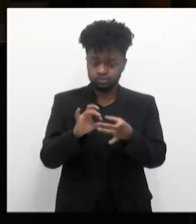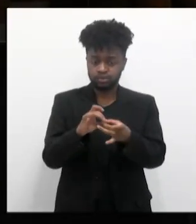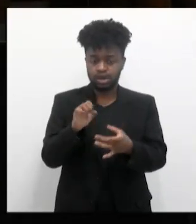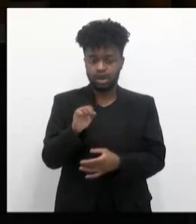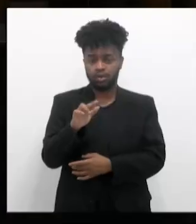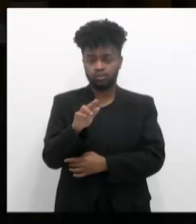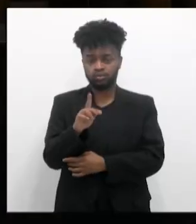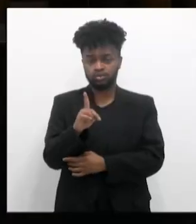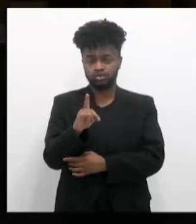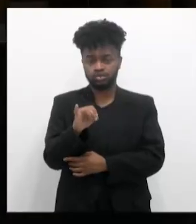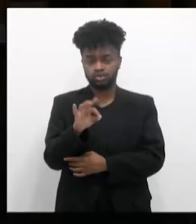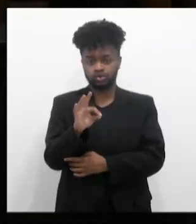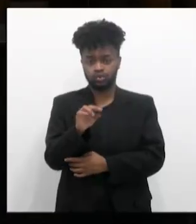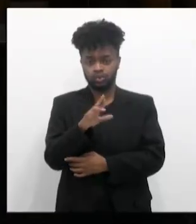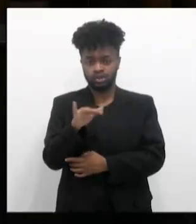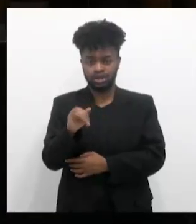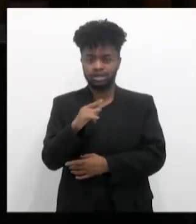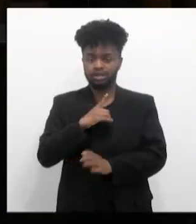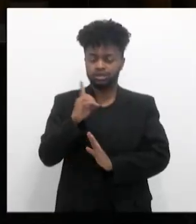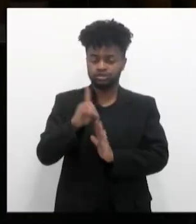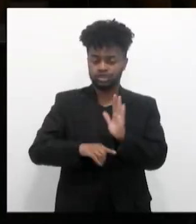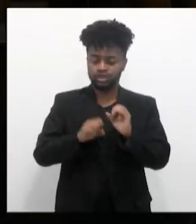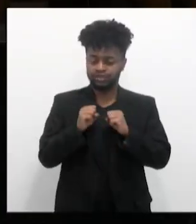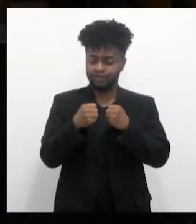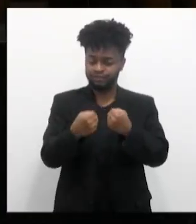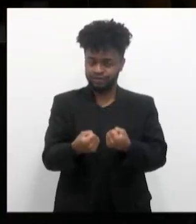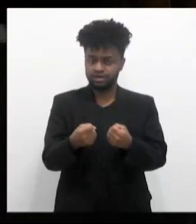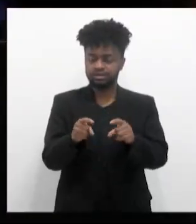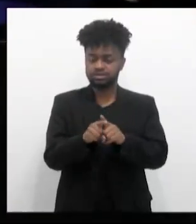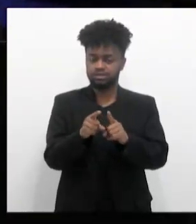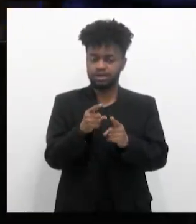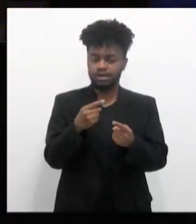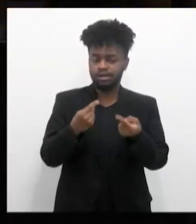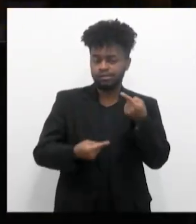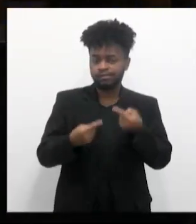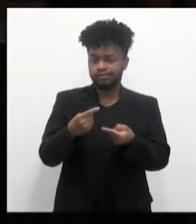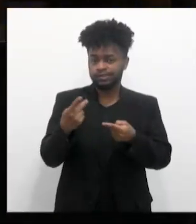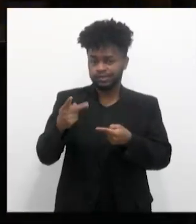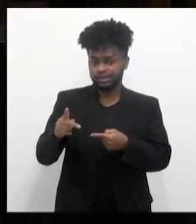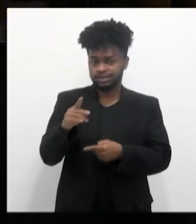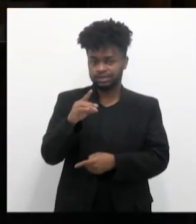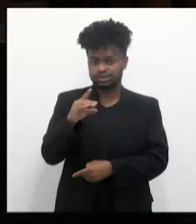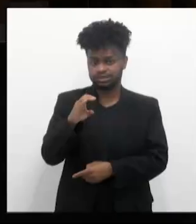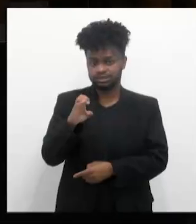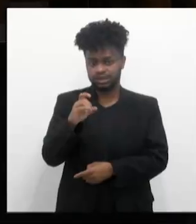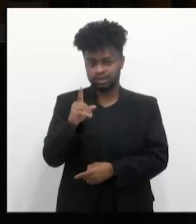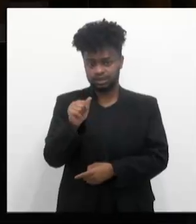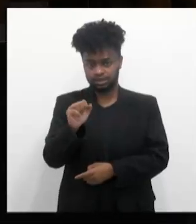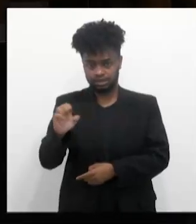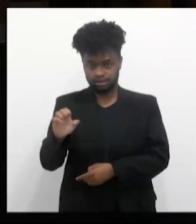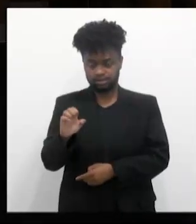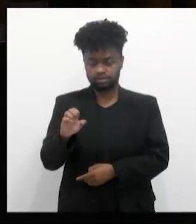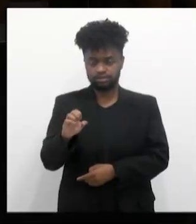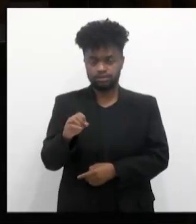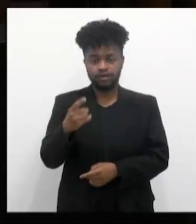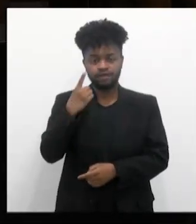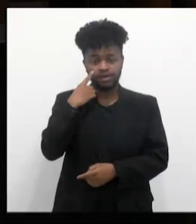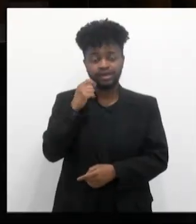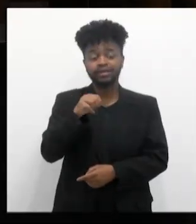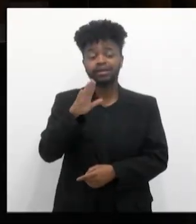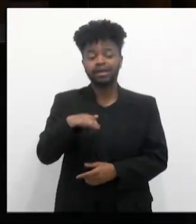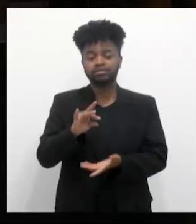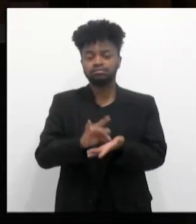auditoria, dando direito de defesa ao contraditório à própria SEDAI, vendo quem